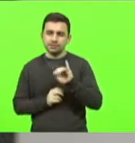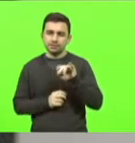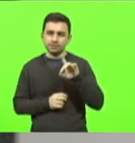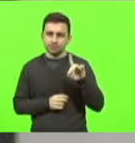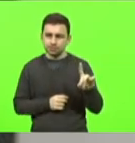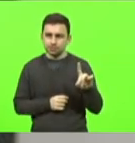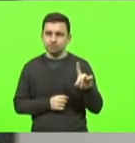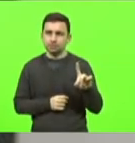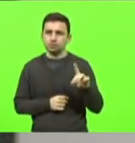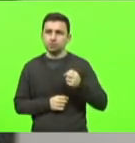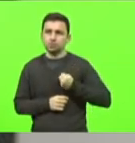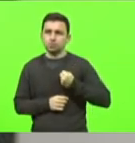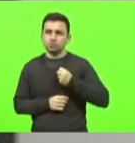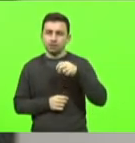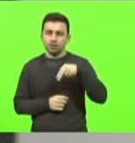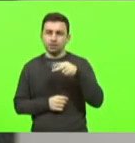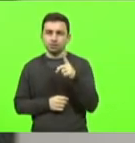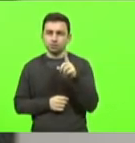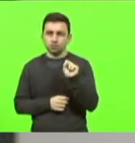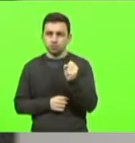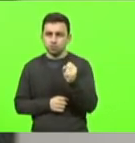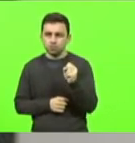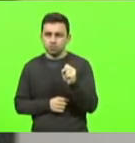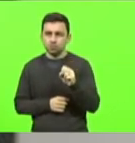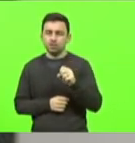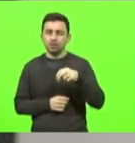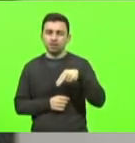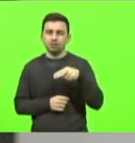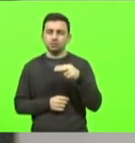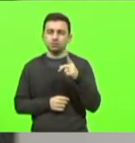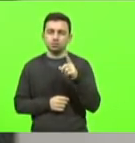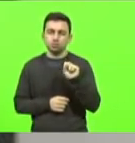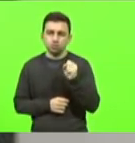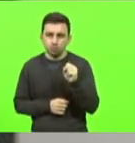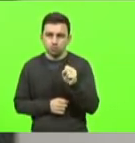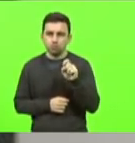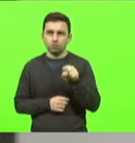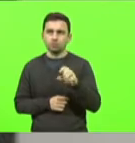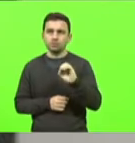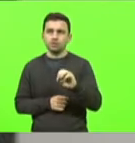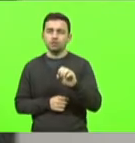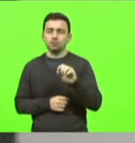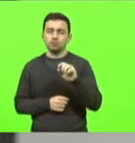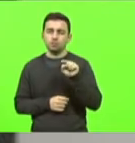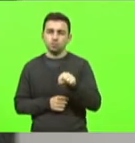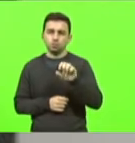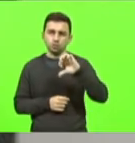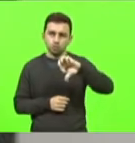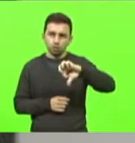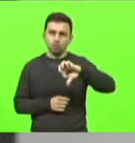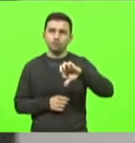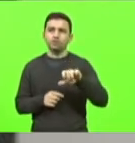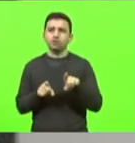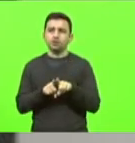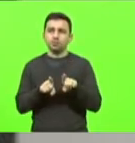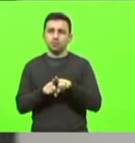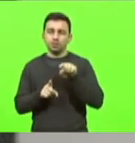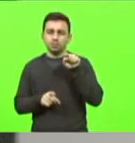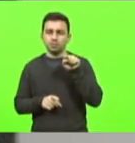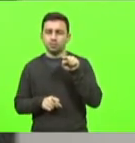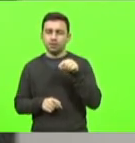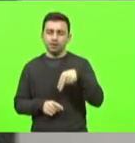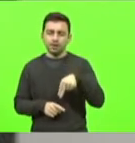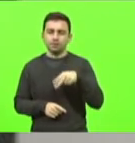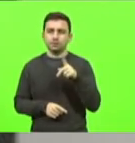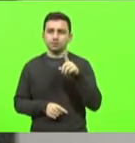CID N18, N18.0, N18.8, N18.9 e N19.